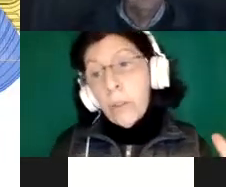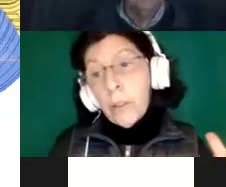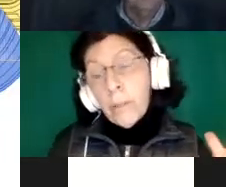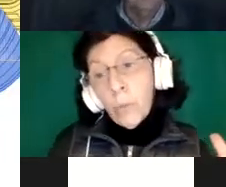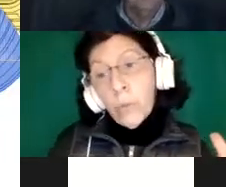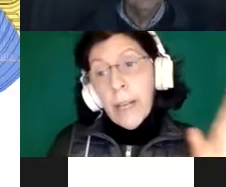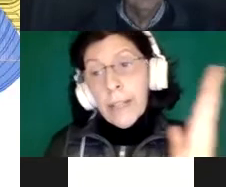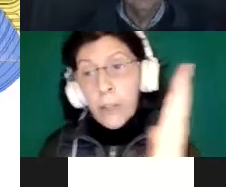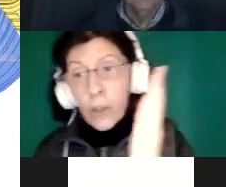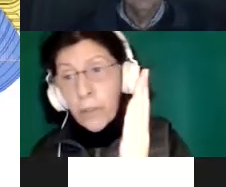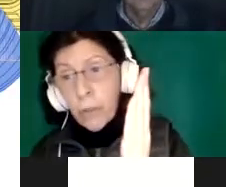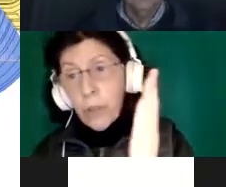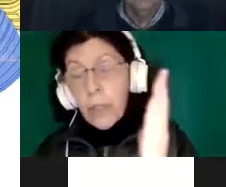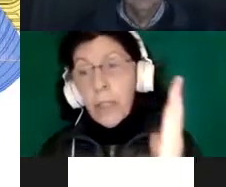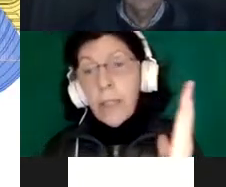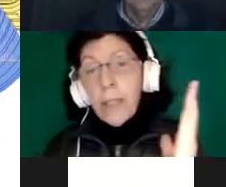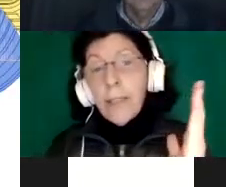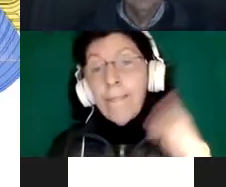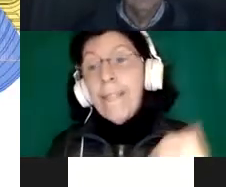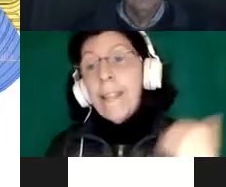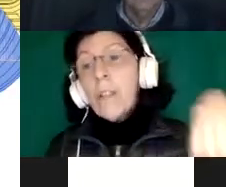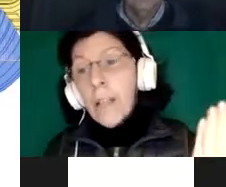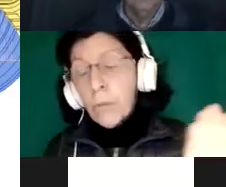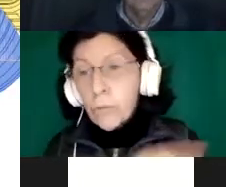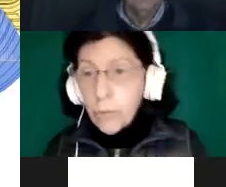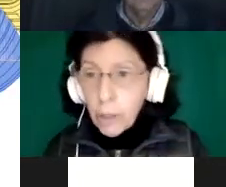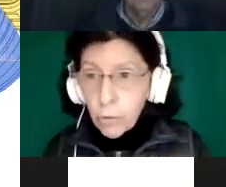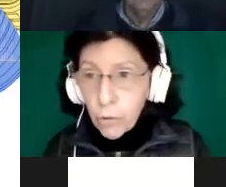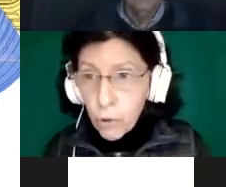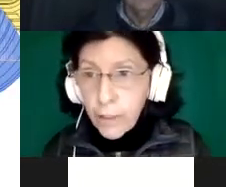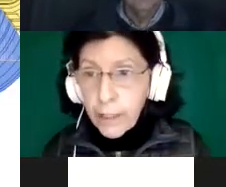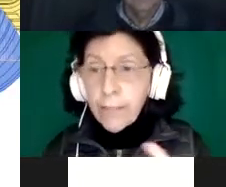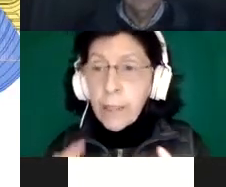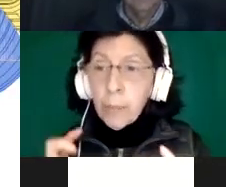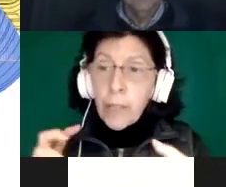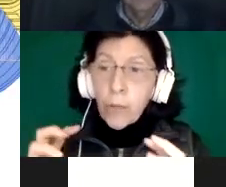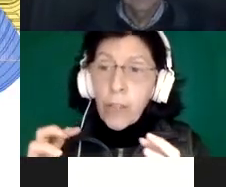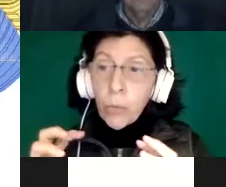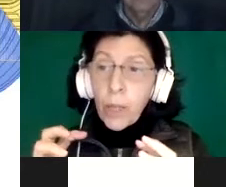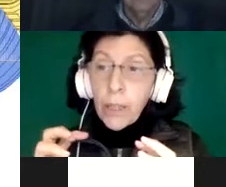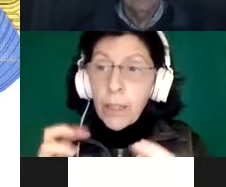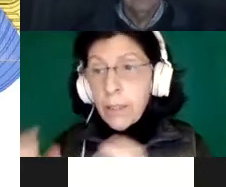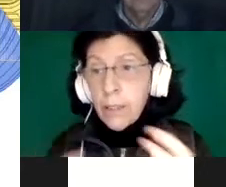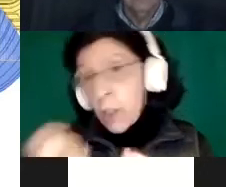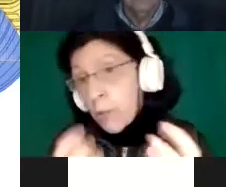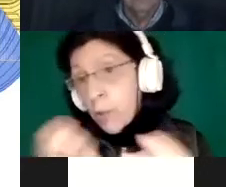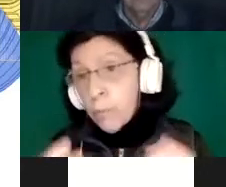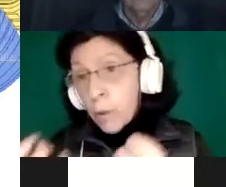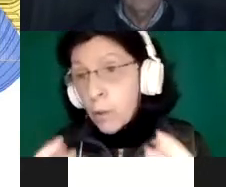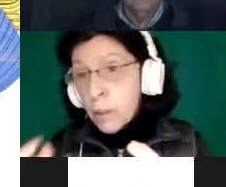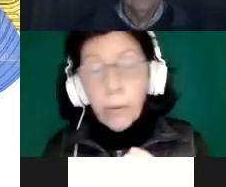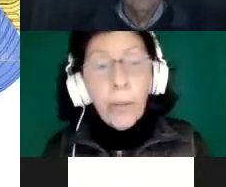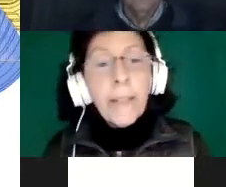esforço de modelar este desvio, neste caso, não se justificava e, portanto, isto foi